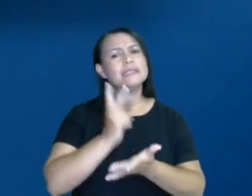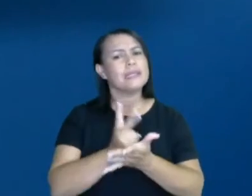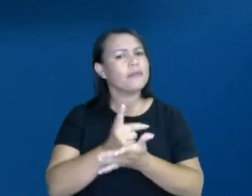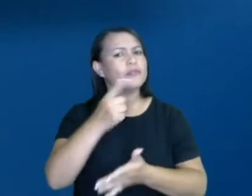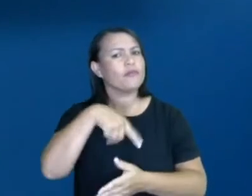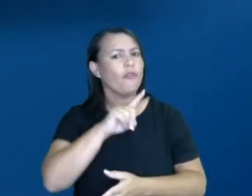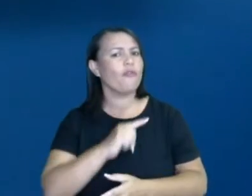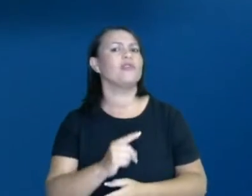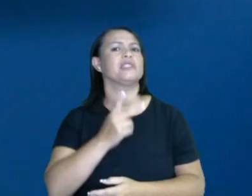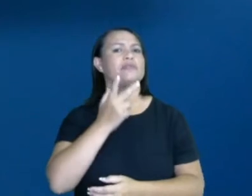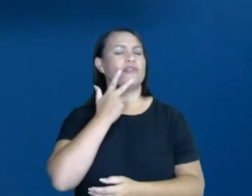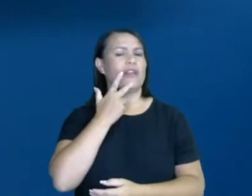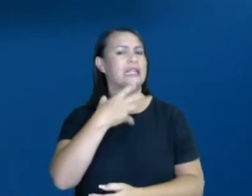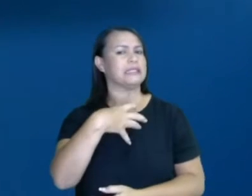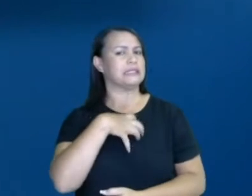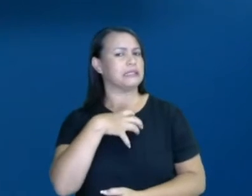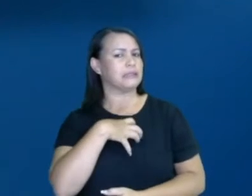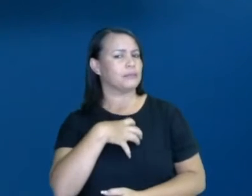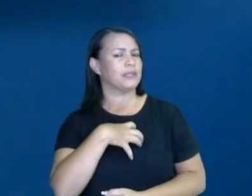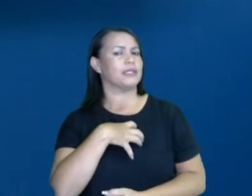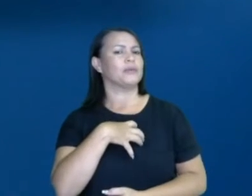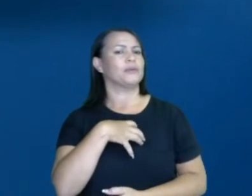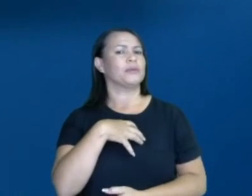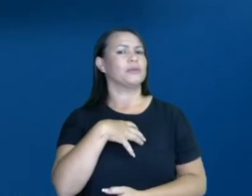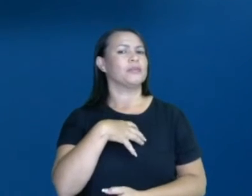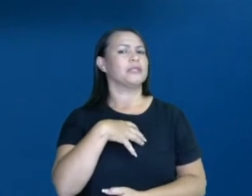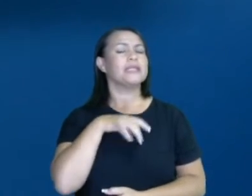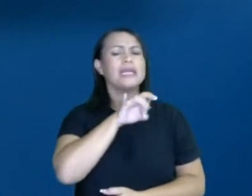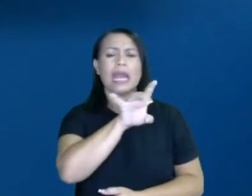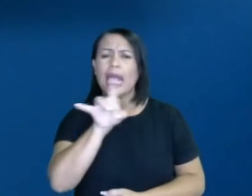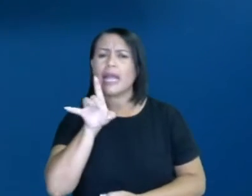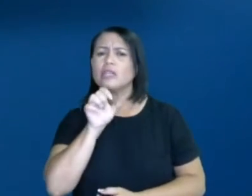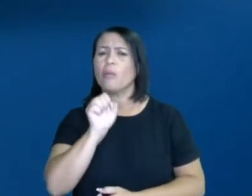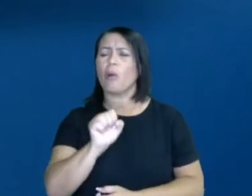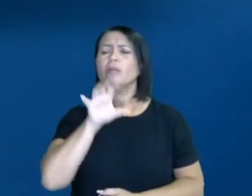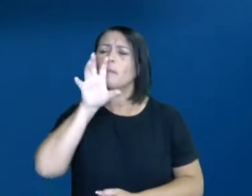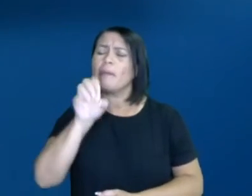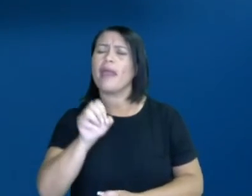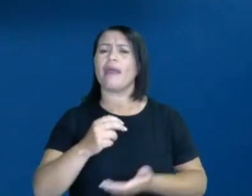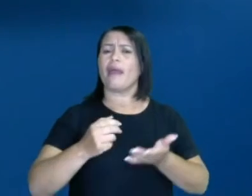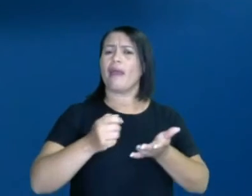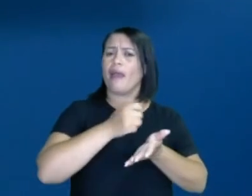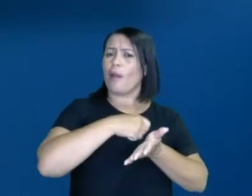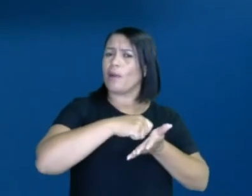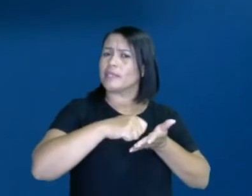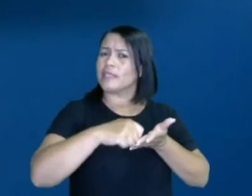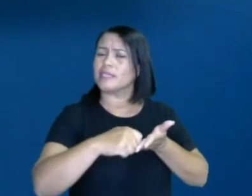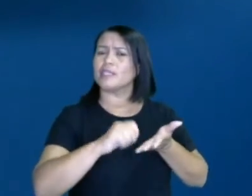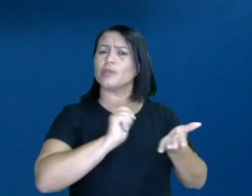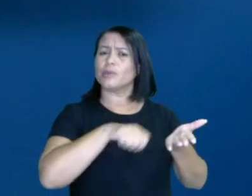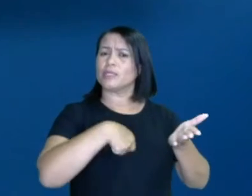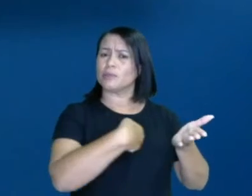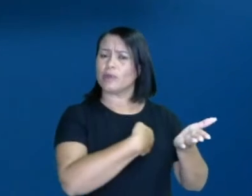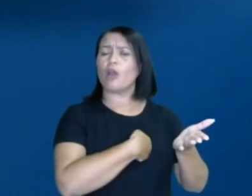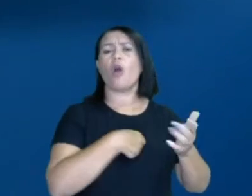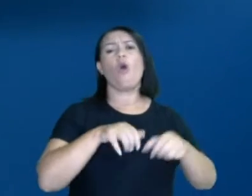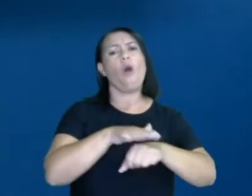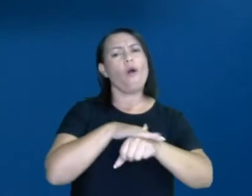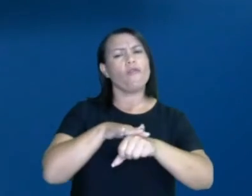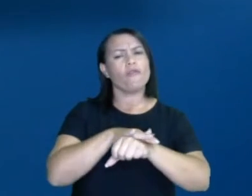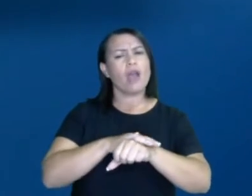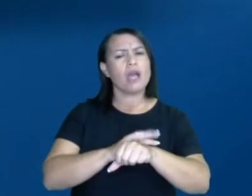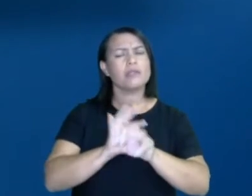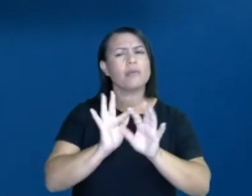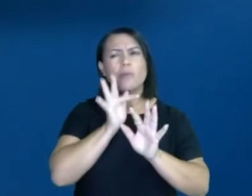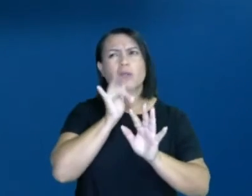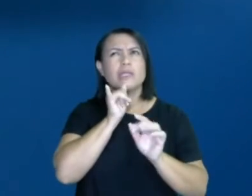vocês forem falar do sentimento de vocês, pega um caderninho, anota lá em espanhol, tenta conversar com alguém no final do